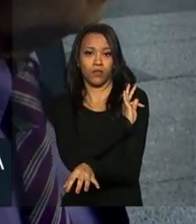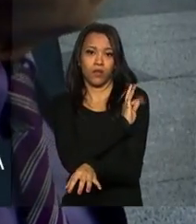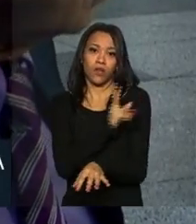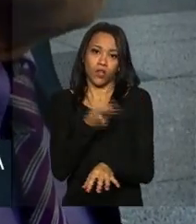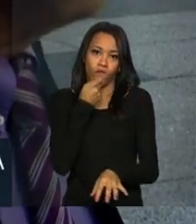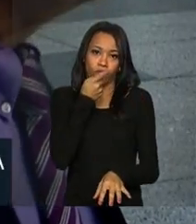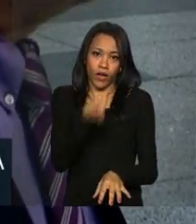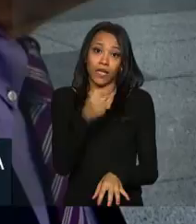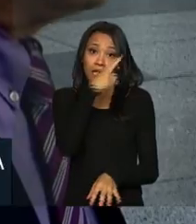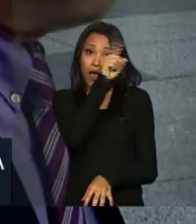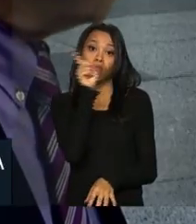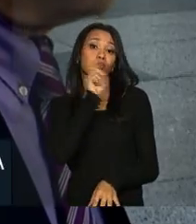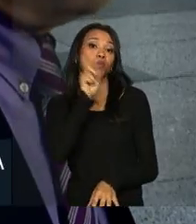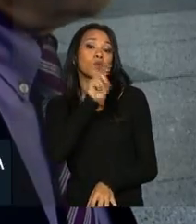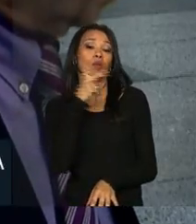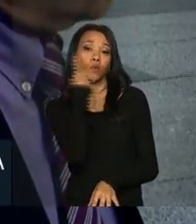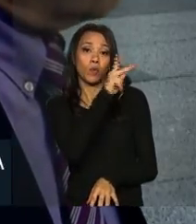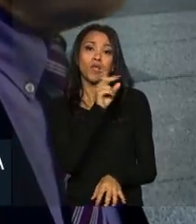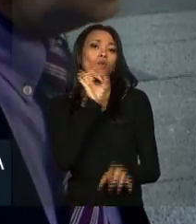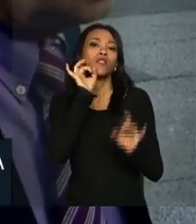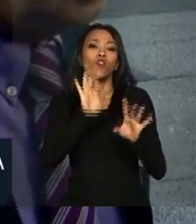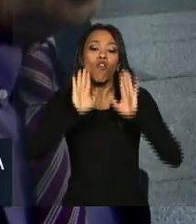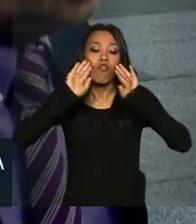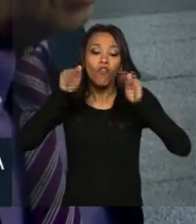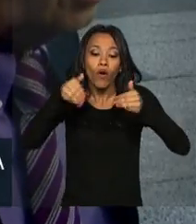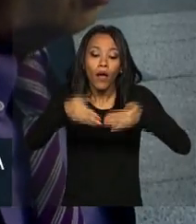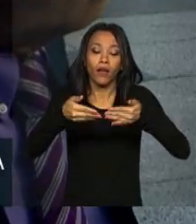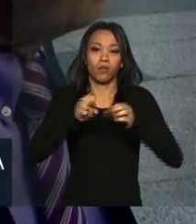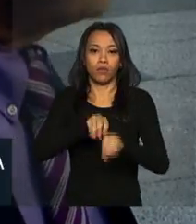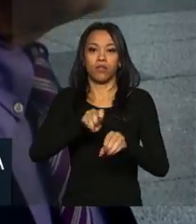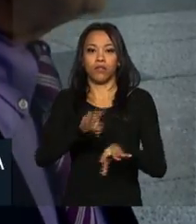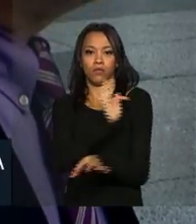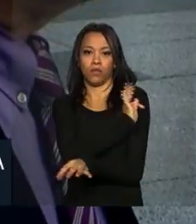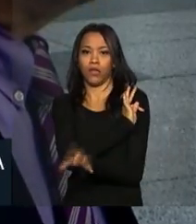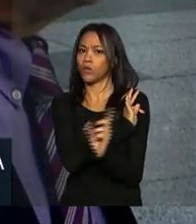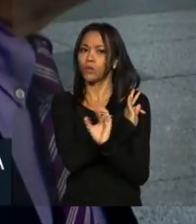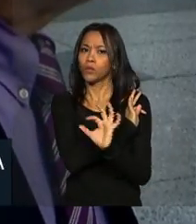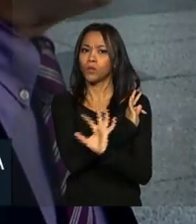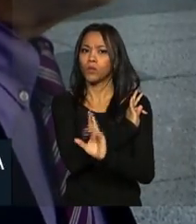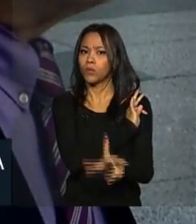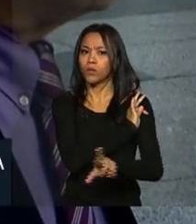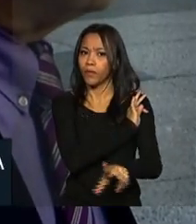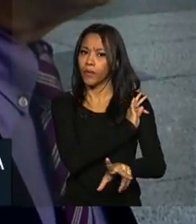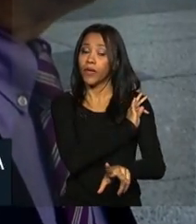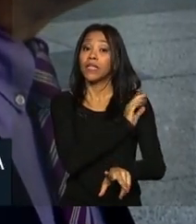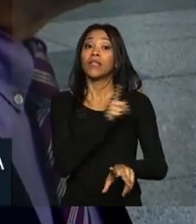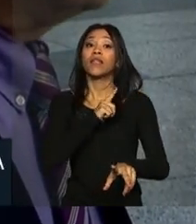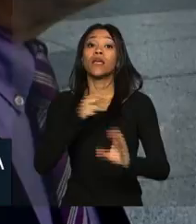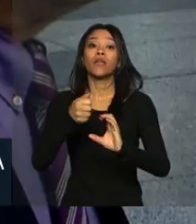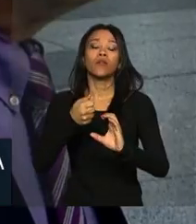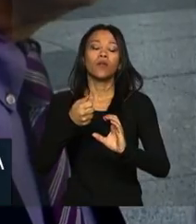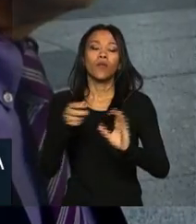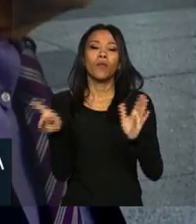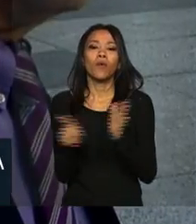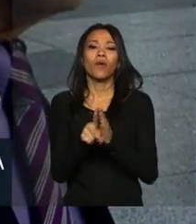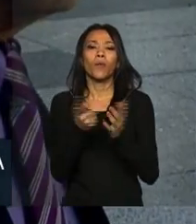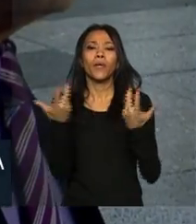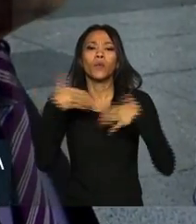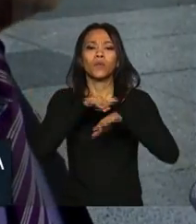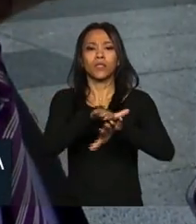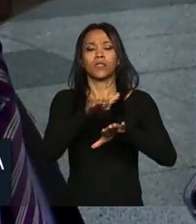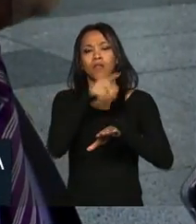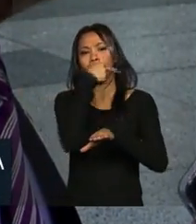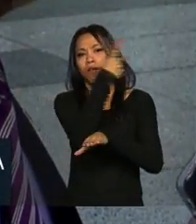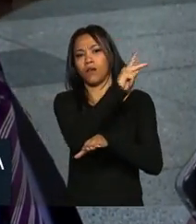community college nos Estados Unidos não é só ensino técnico. Ele tem um aspecto que é o grande aspecto da inclusão